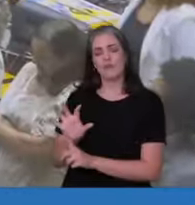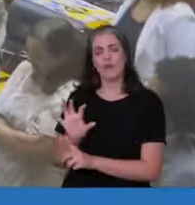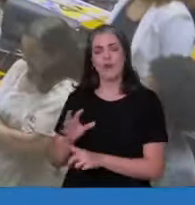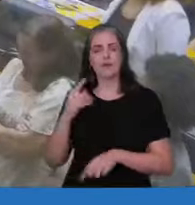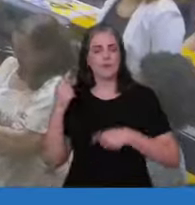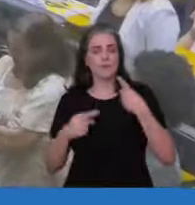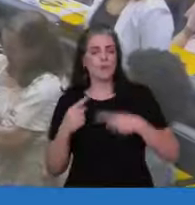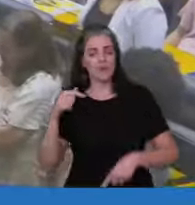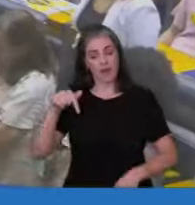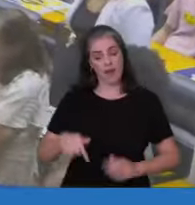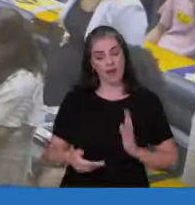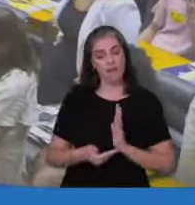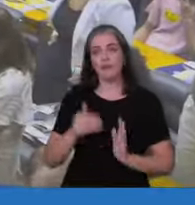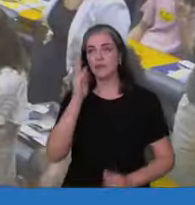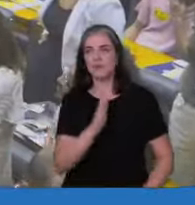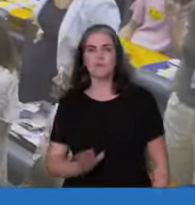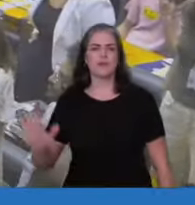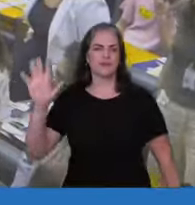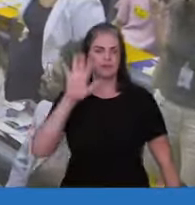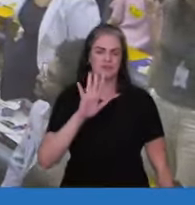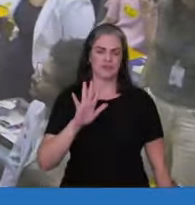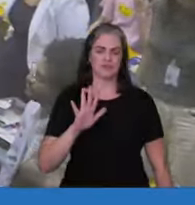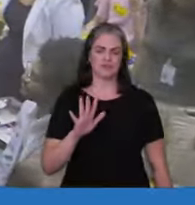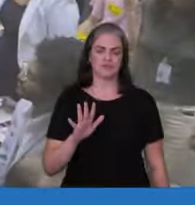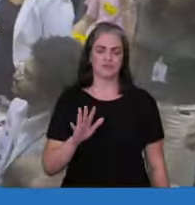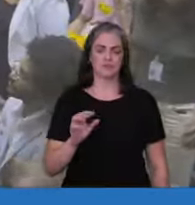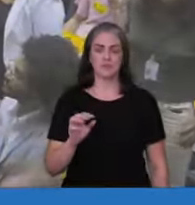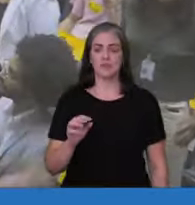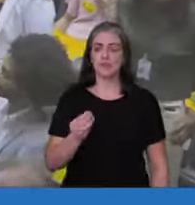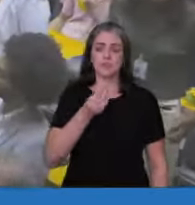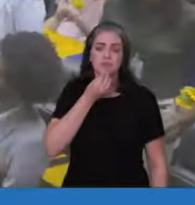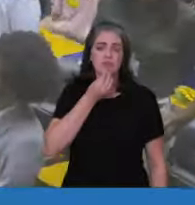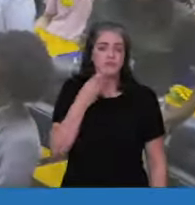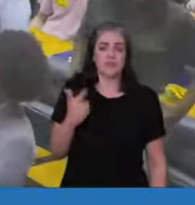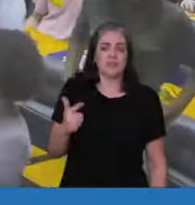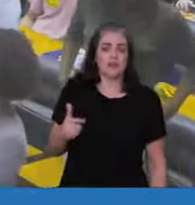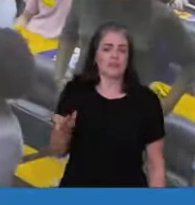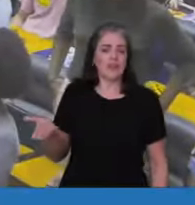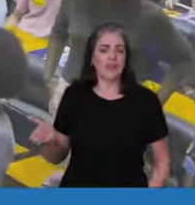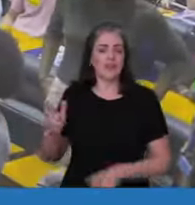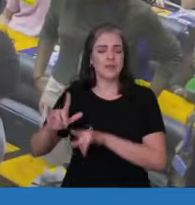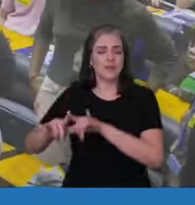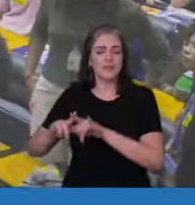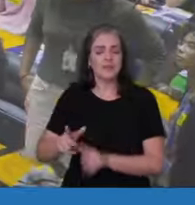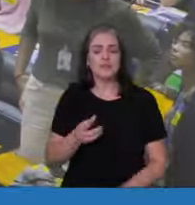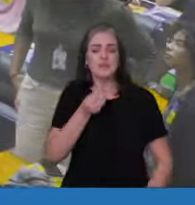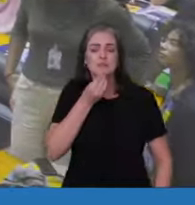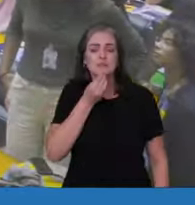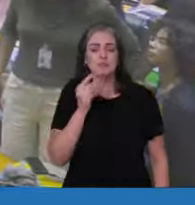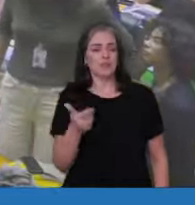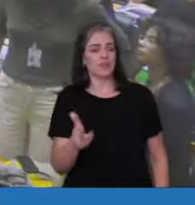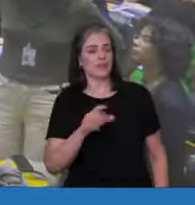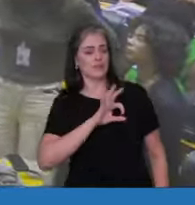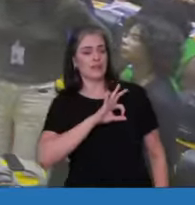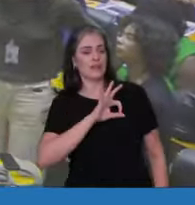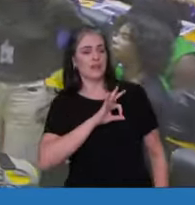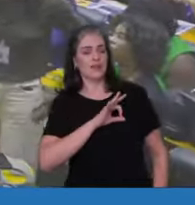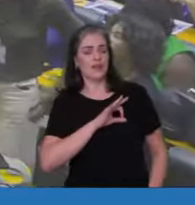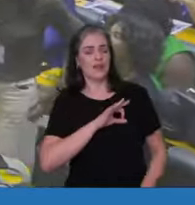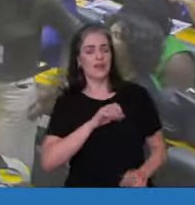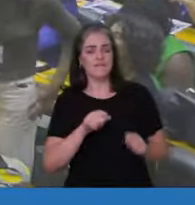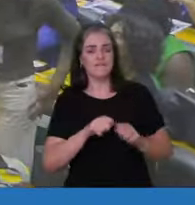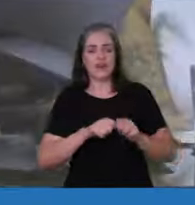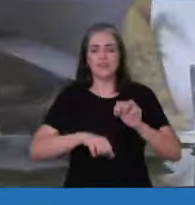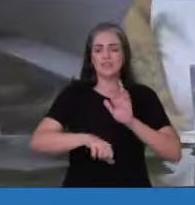ambiente político nacional. Não existiriam milicianos, não existiriam policiais envolvidos com o crime e rompendo seus